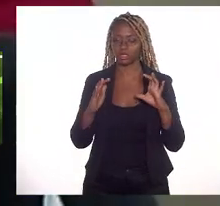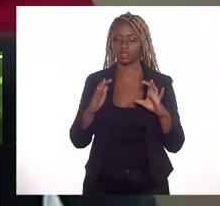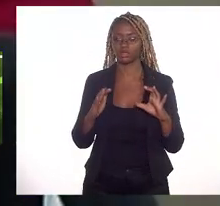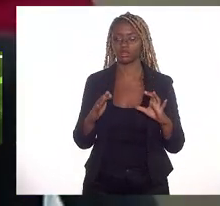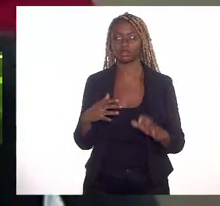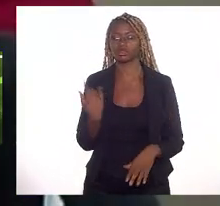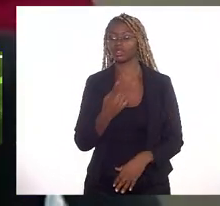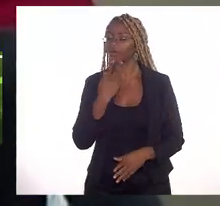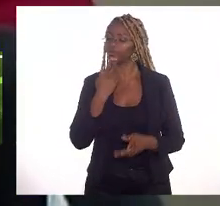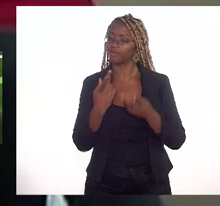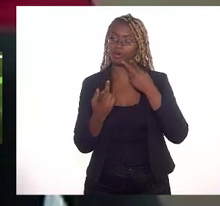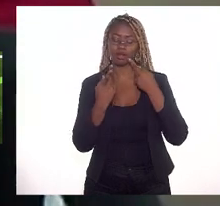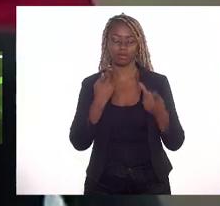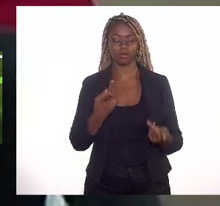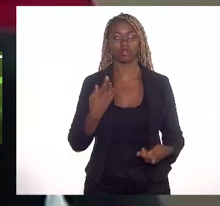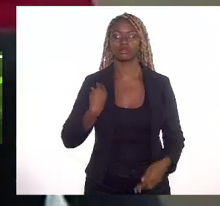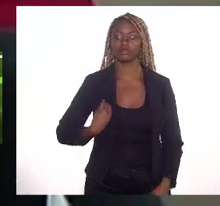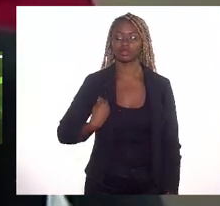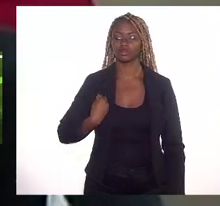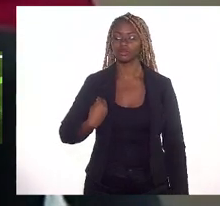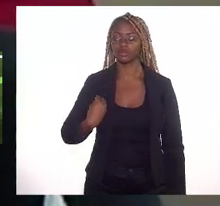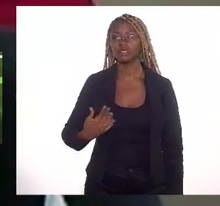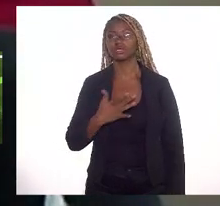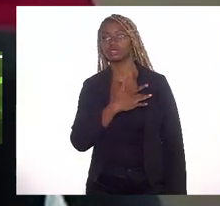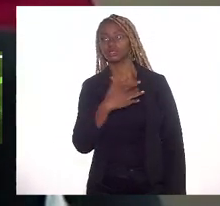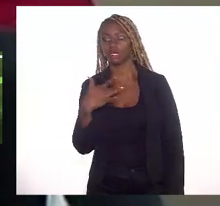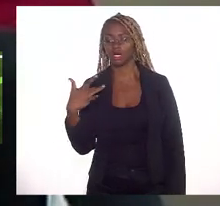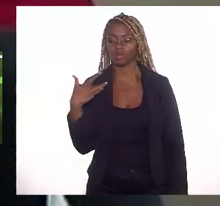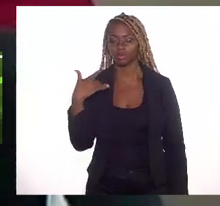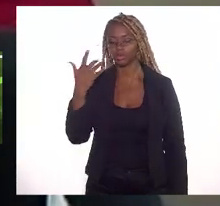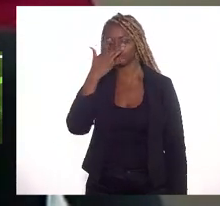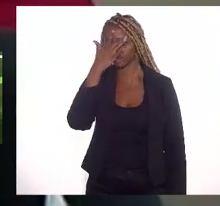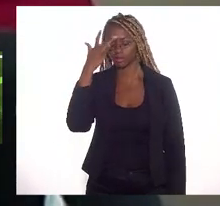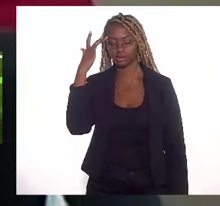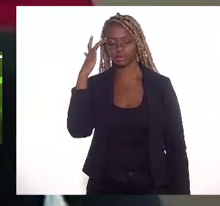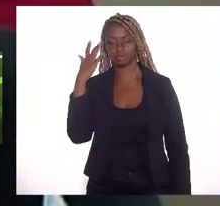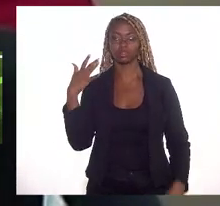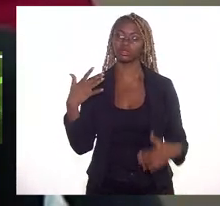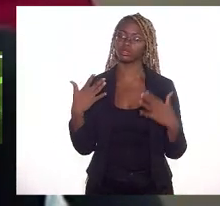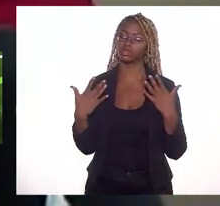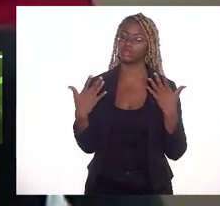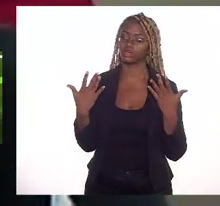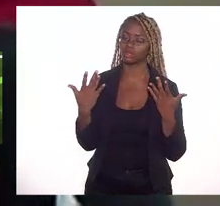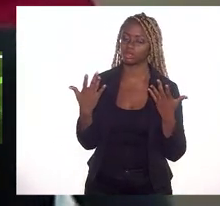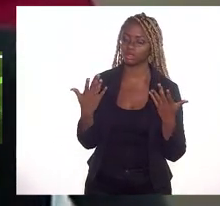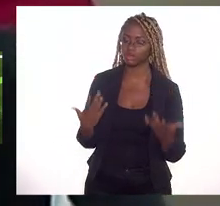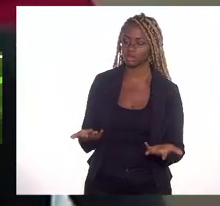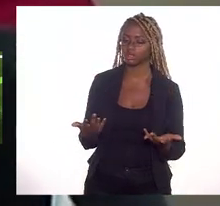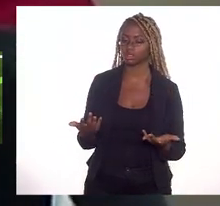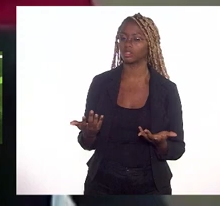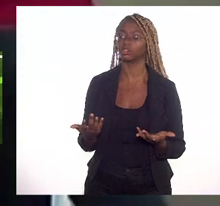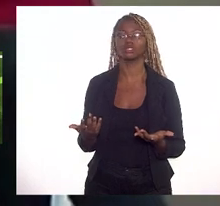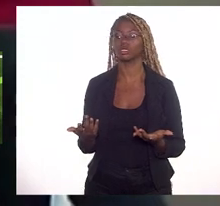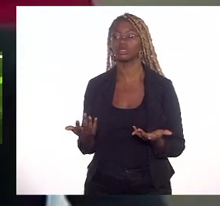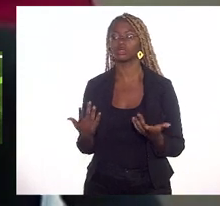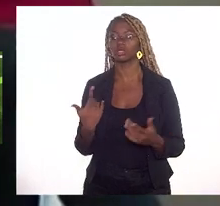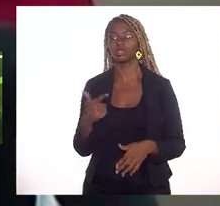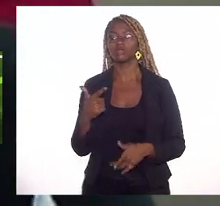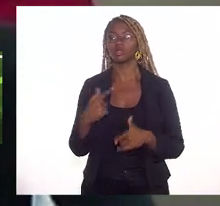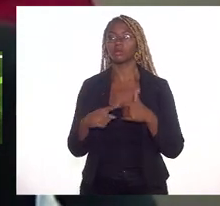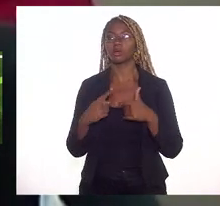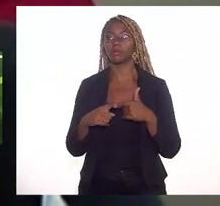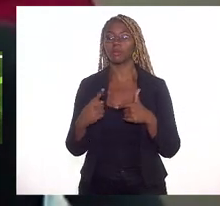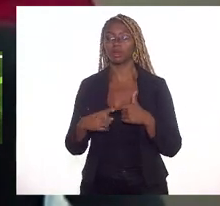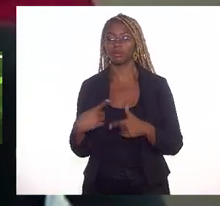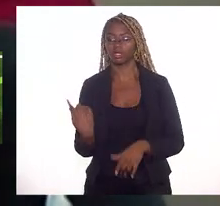estamos tratando aqui é de vida, de saúde das pessoas, então não importa a nossa